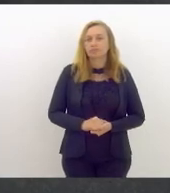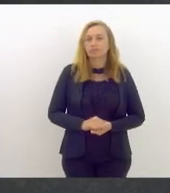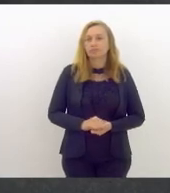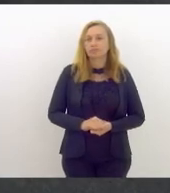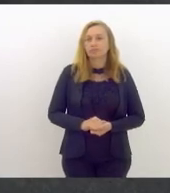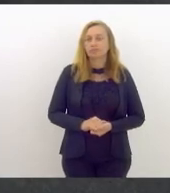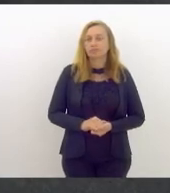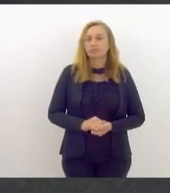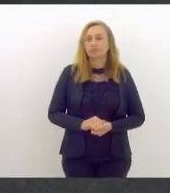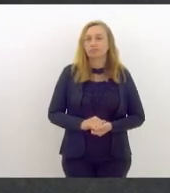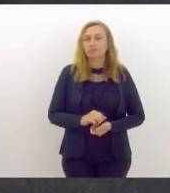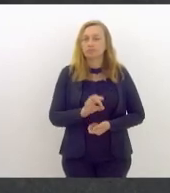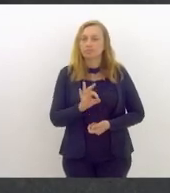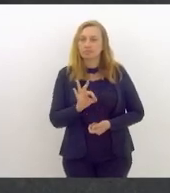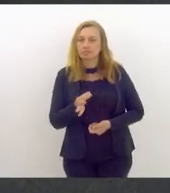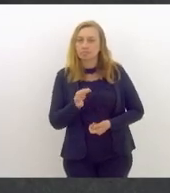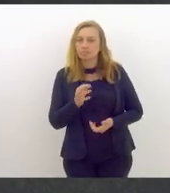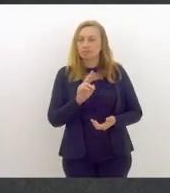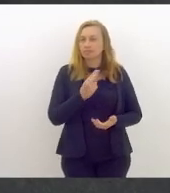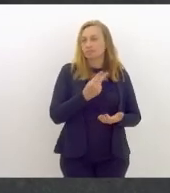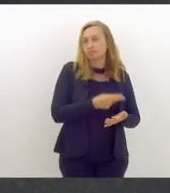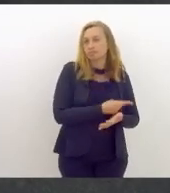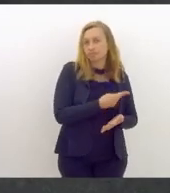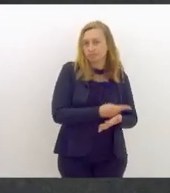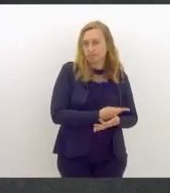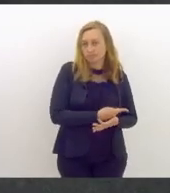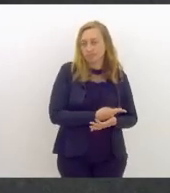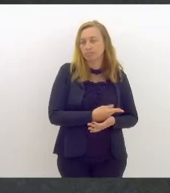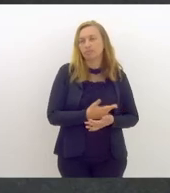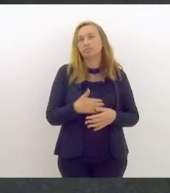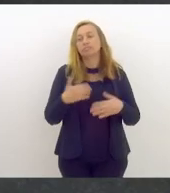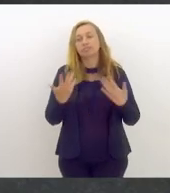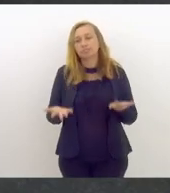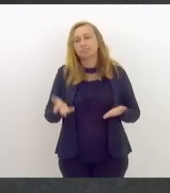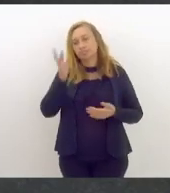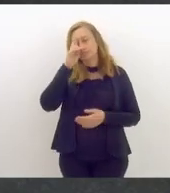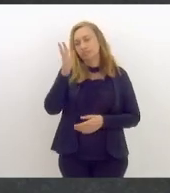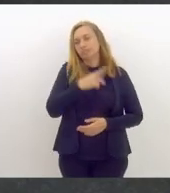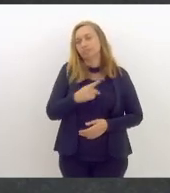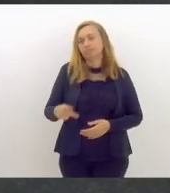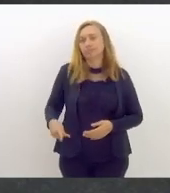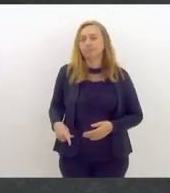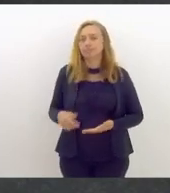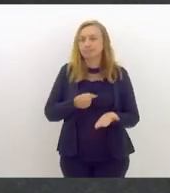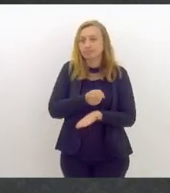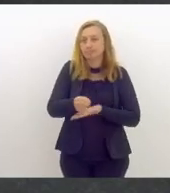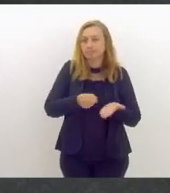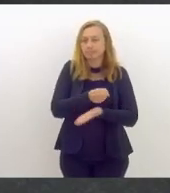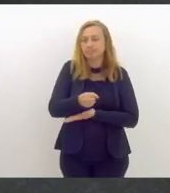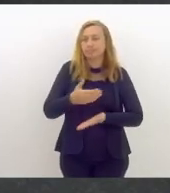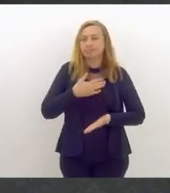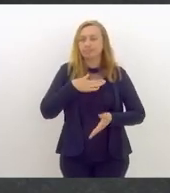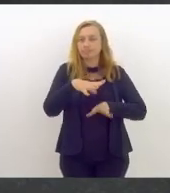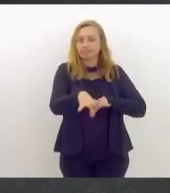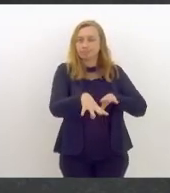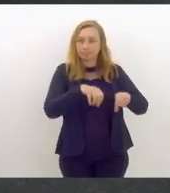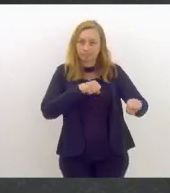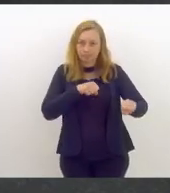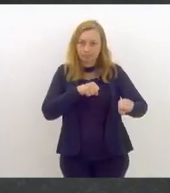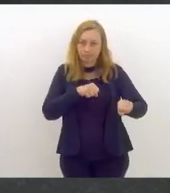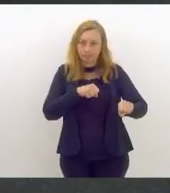estão certas. Senhor presidente, uma das bases da minha formação é